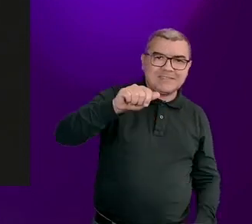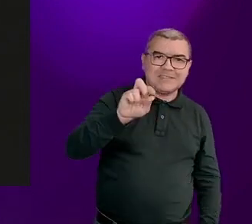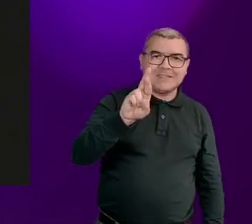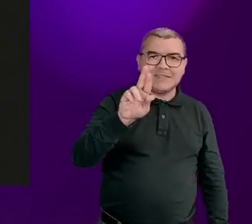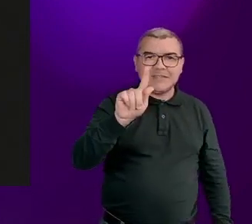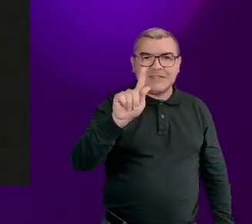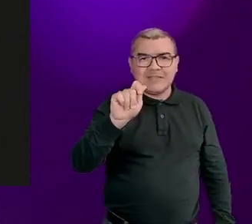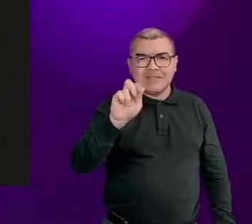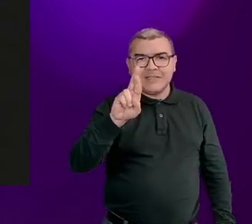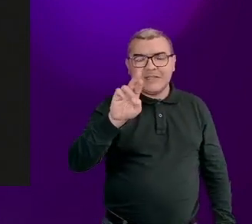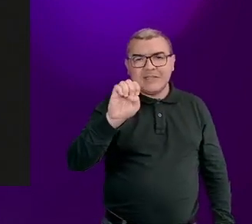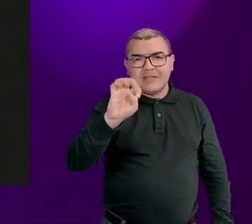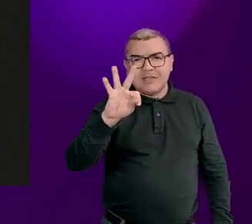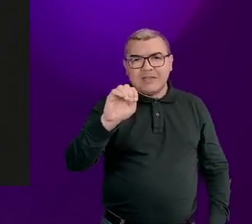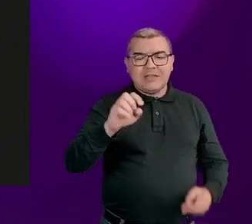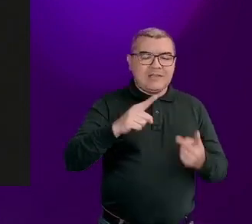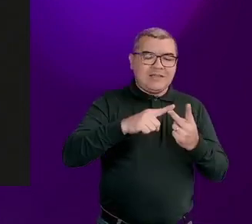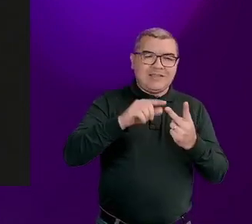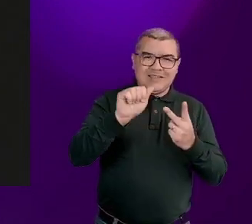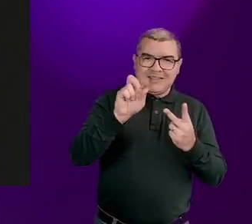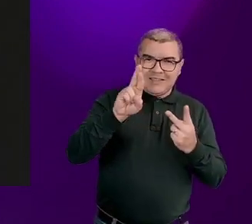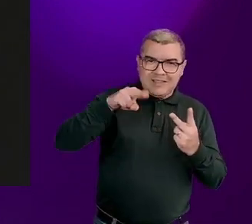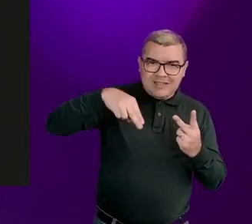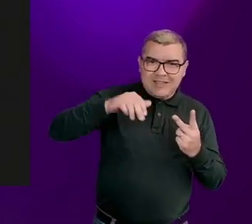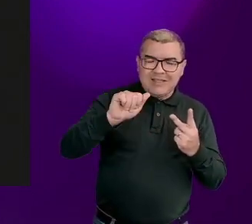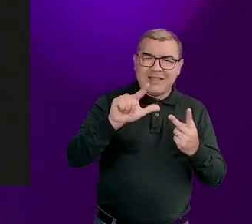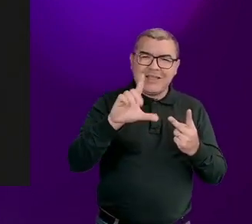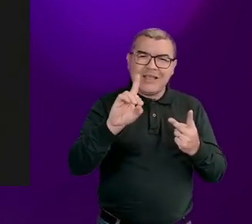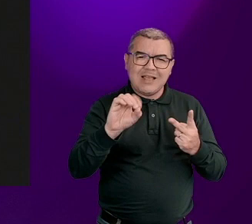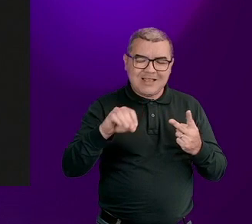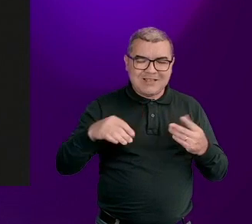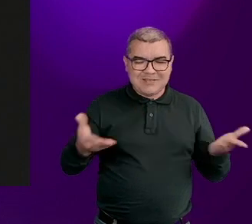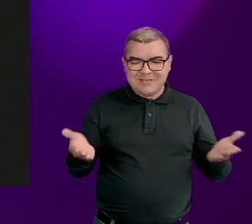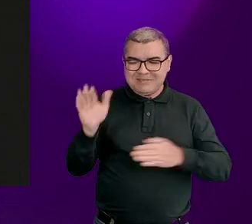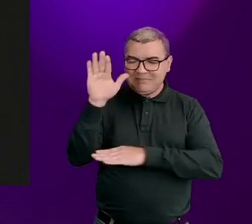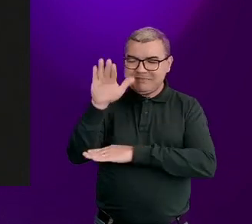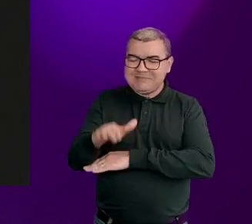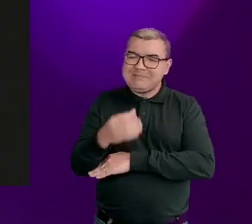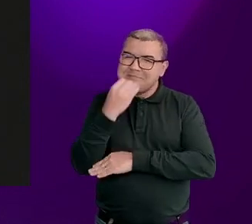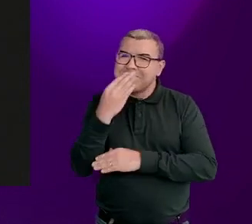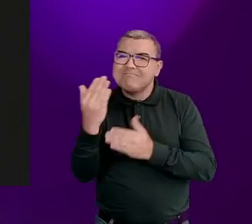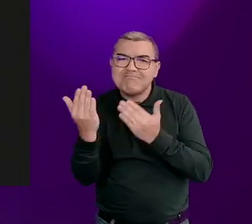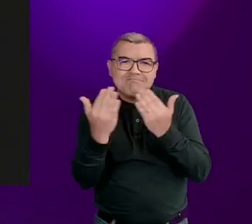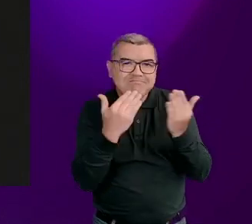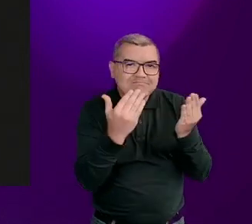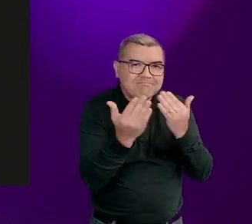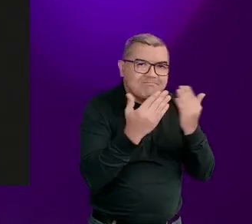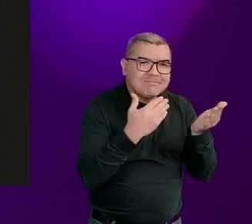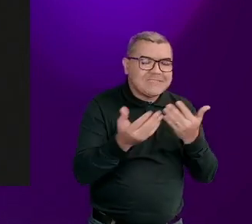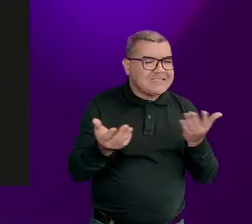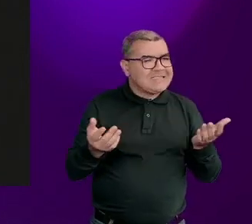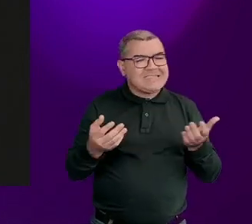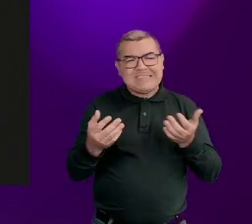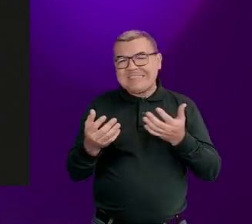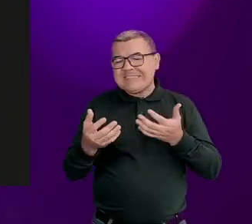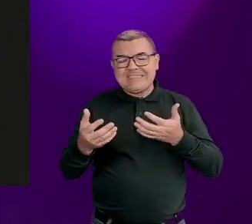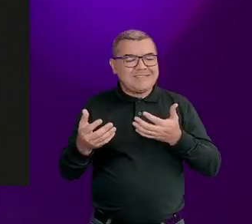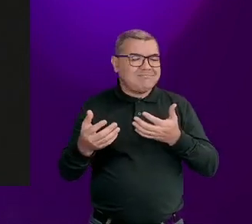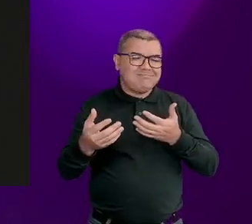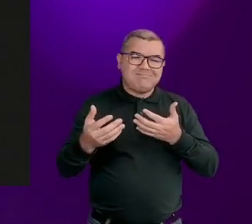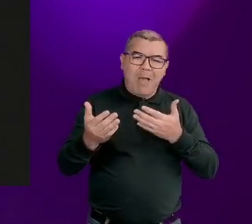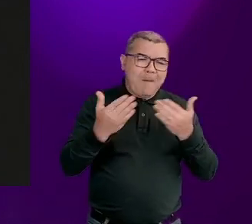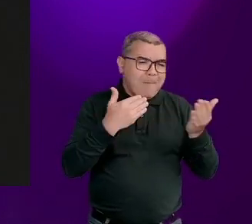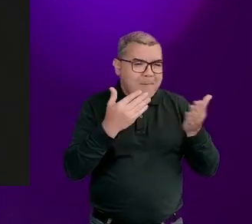Margarete, agradecer muito ao Arnaldo. Esse final de tarde foi maravilhoso, né? Uma discussão muito rica, que vai deixar